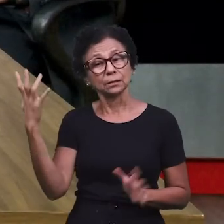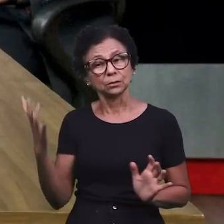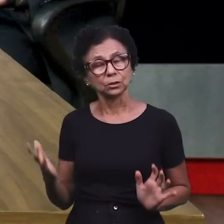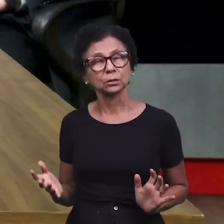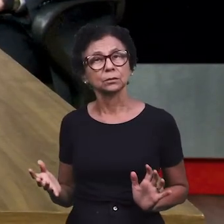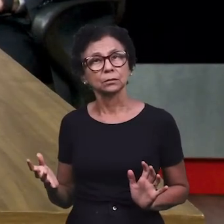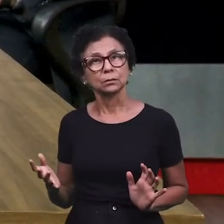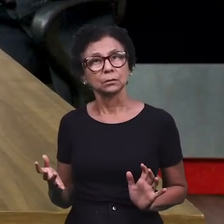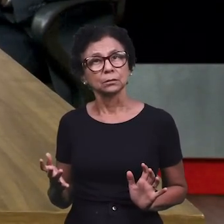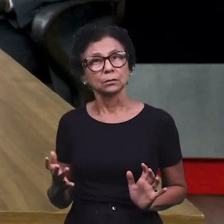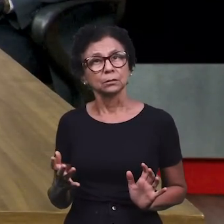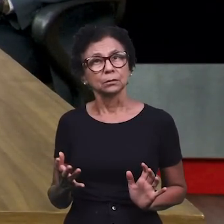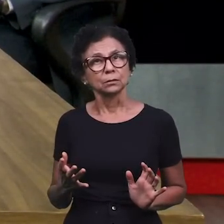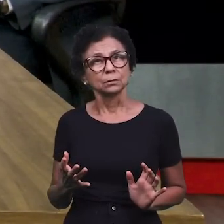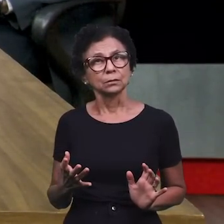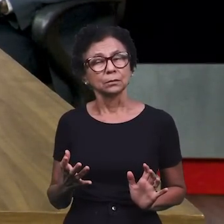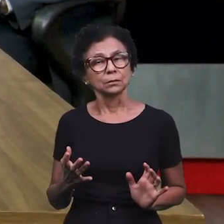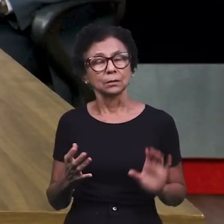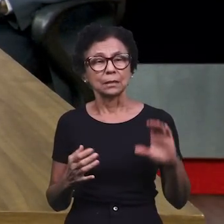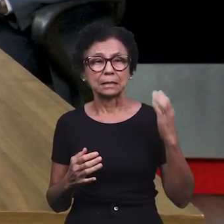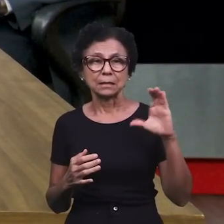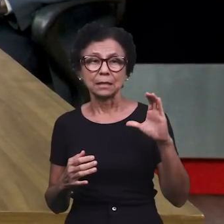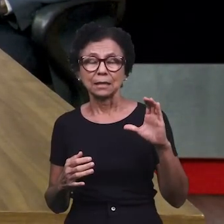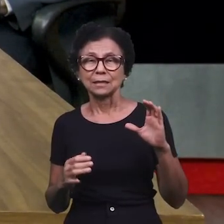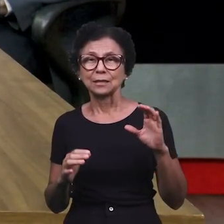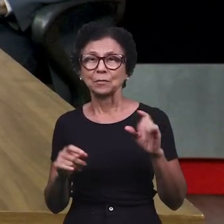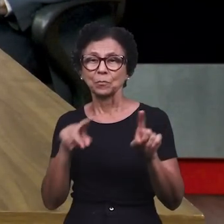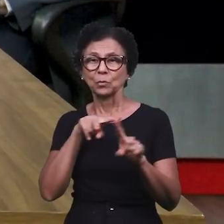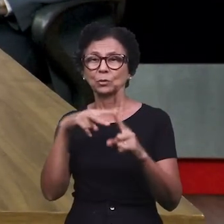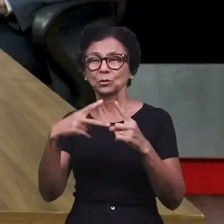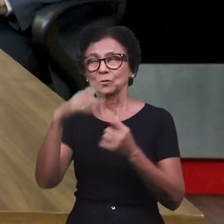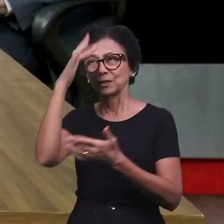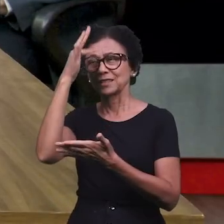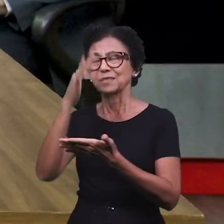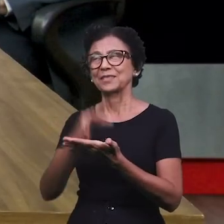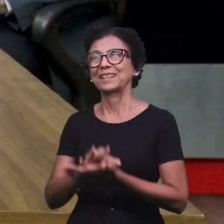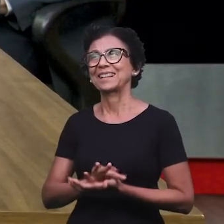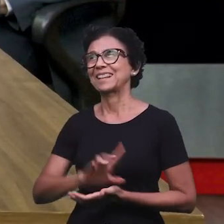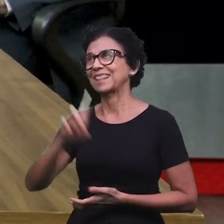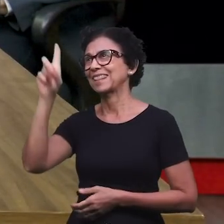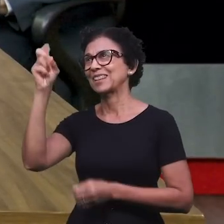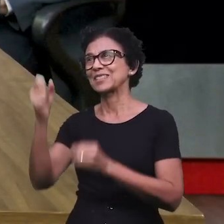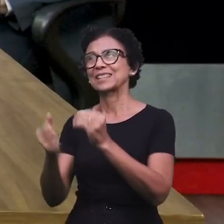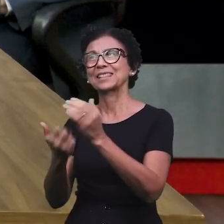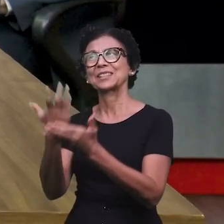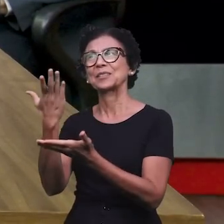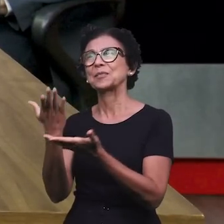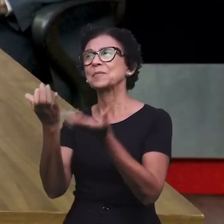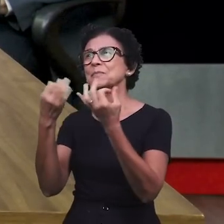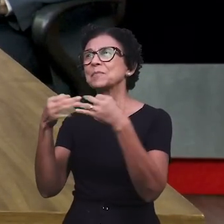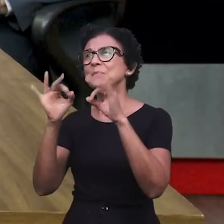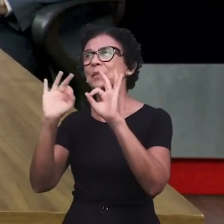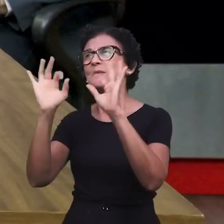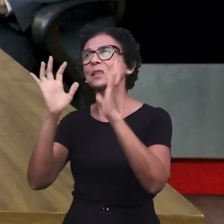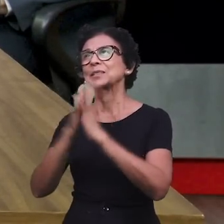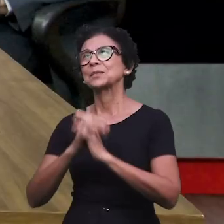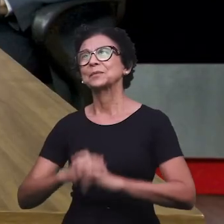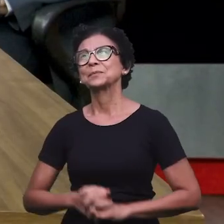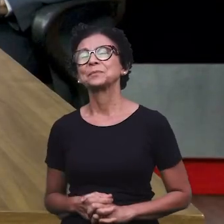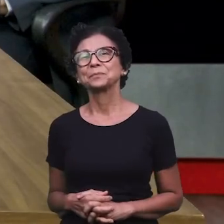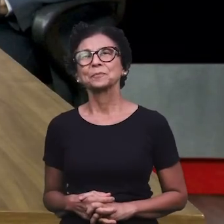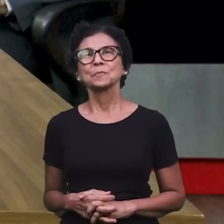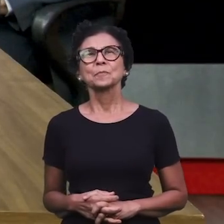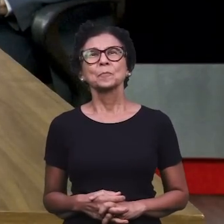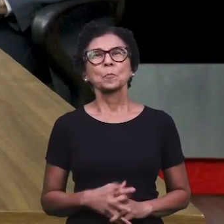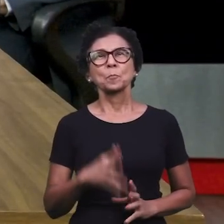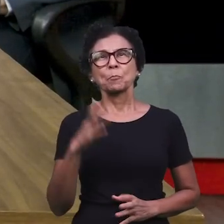vista científico. Mas do ponto de vista da fé, a gente olha e fala assim, o nosso Deus criou isso. Verdade. De forma perfeita. Quer ver o próximo? Passa o